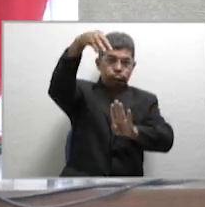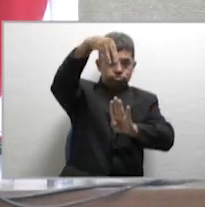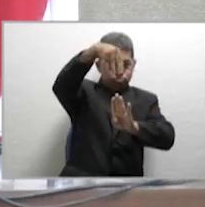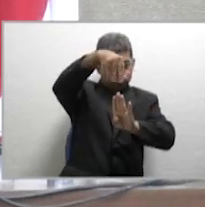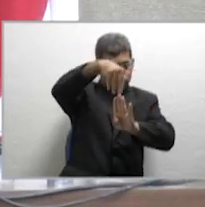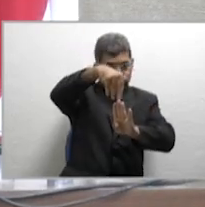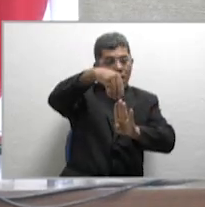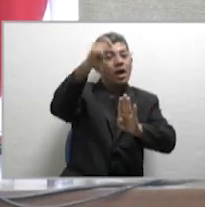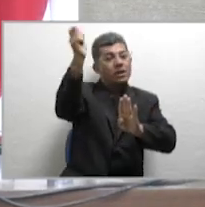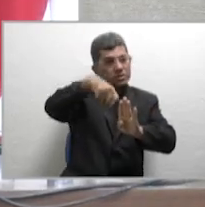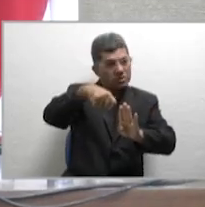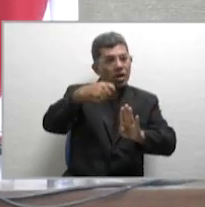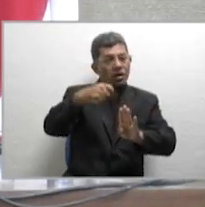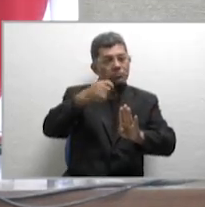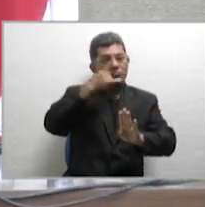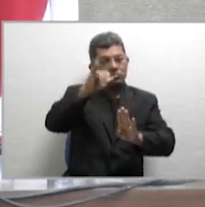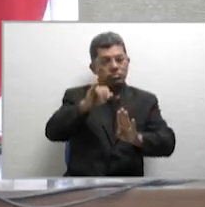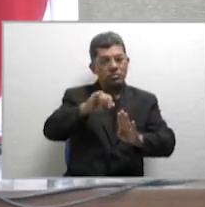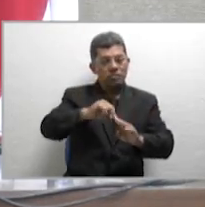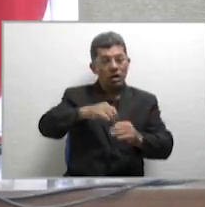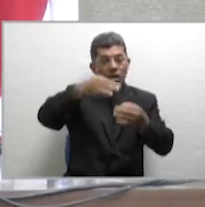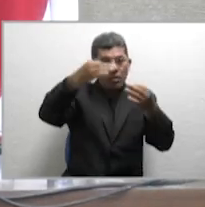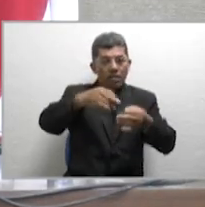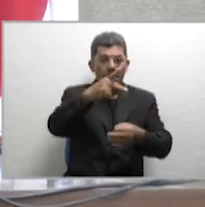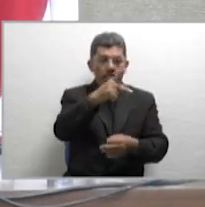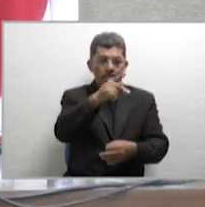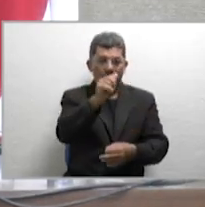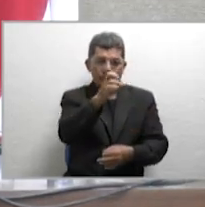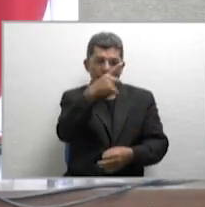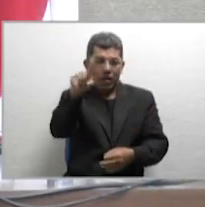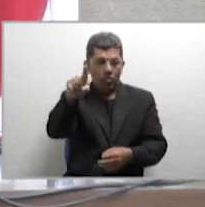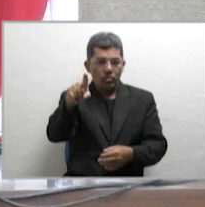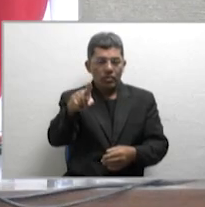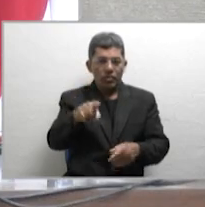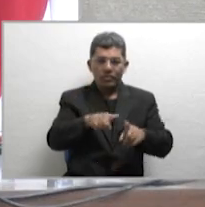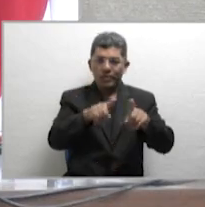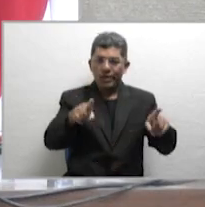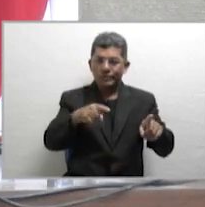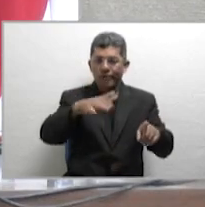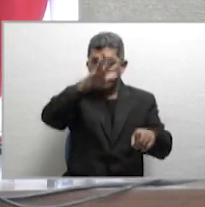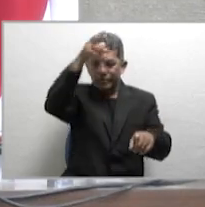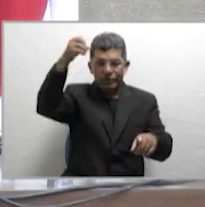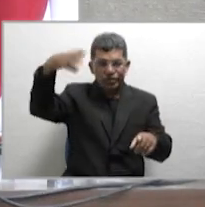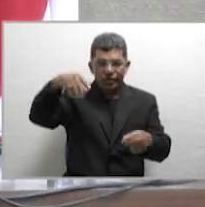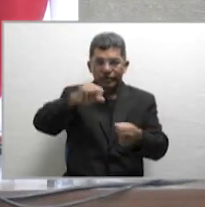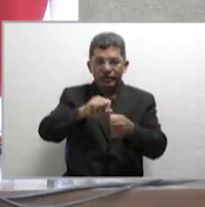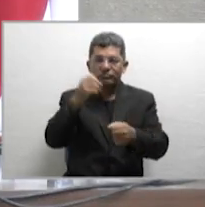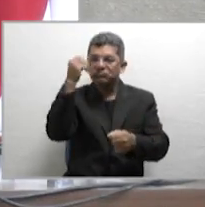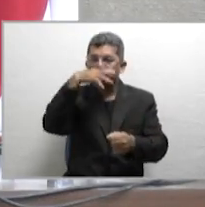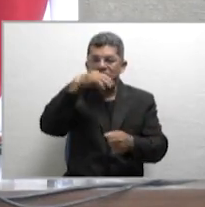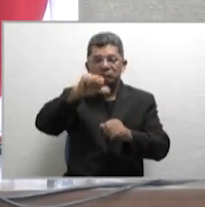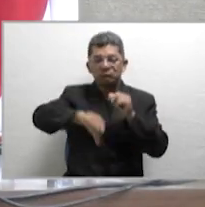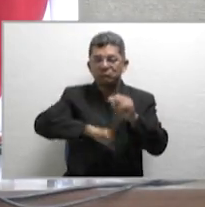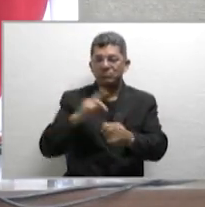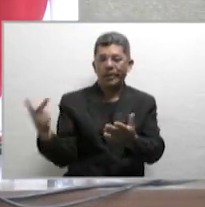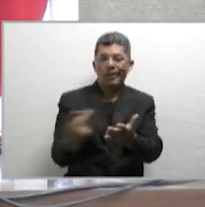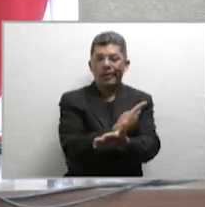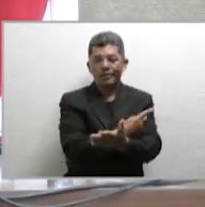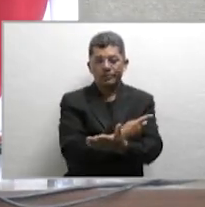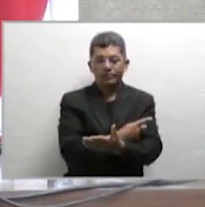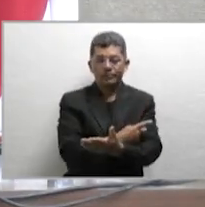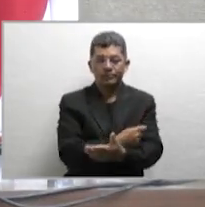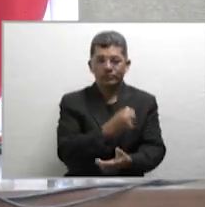isso é o procedimento que a Amazonas Energia tem feito. A ANEEL verificou que, desde